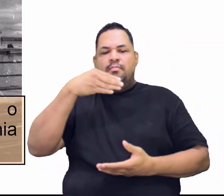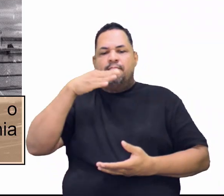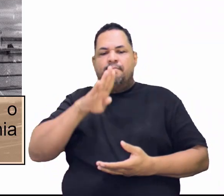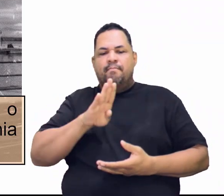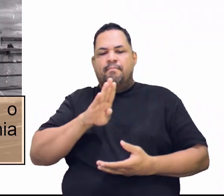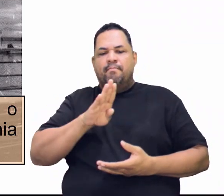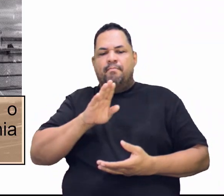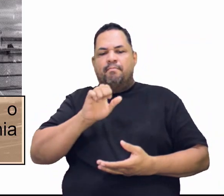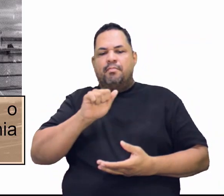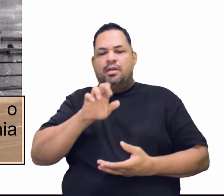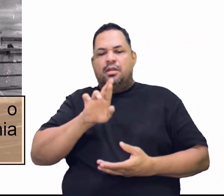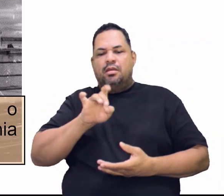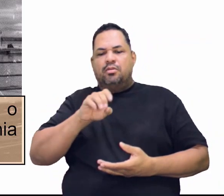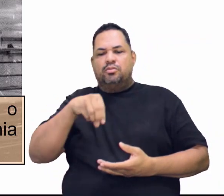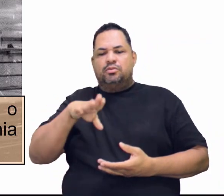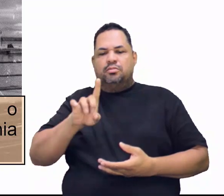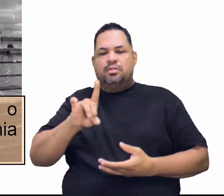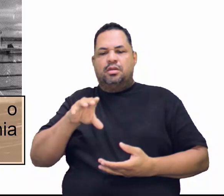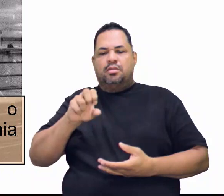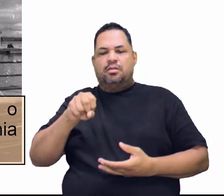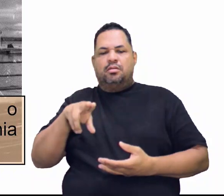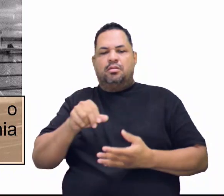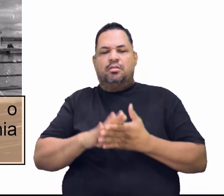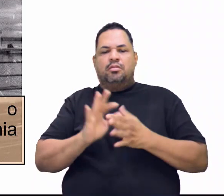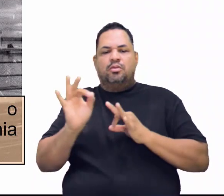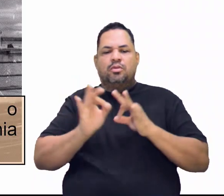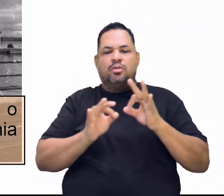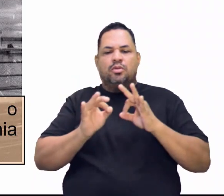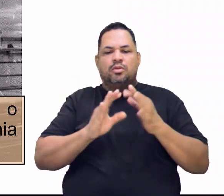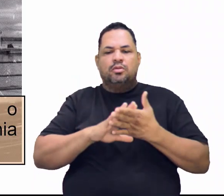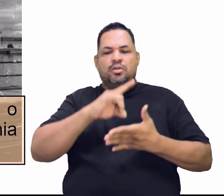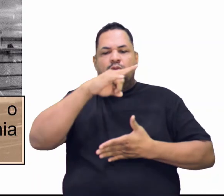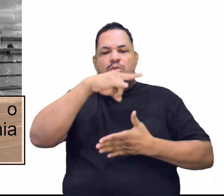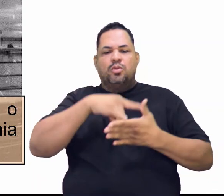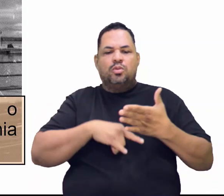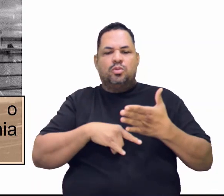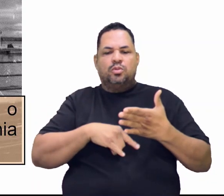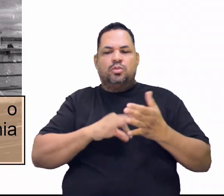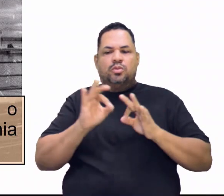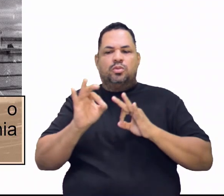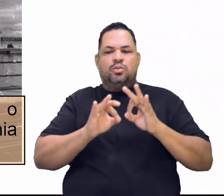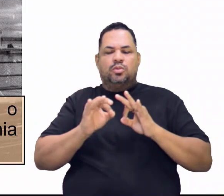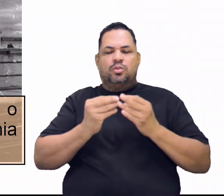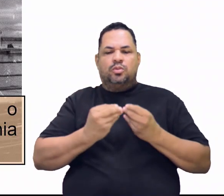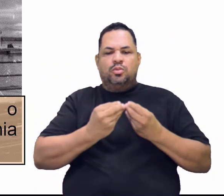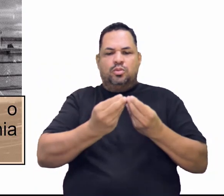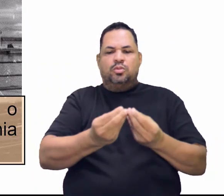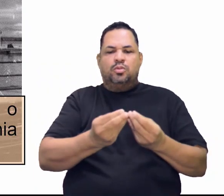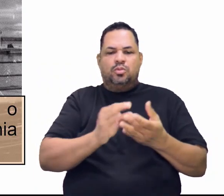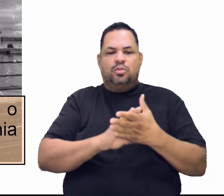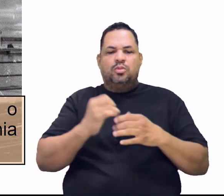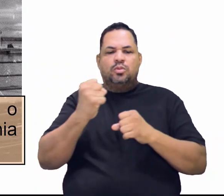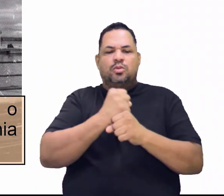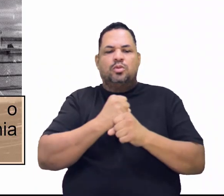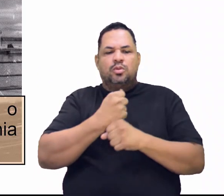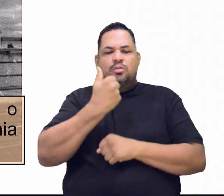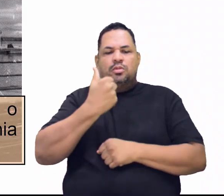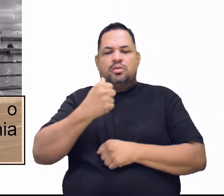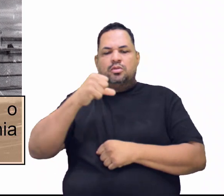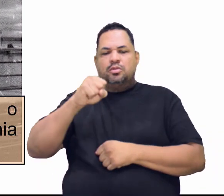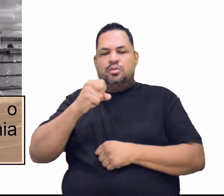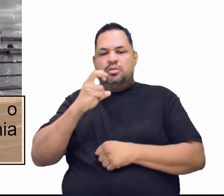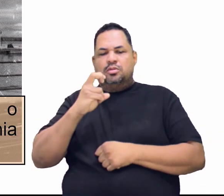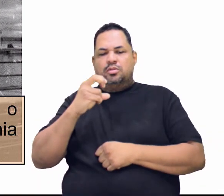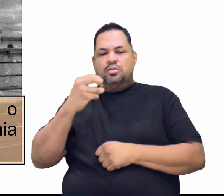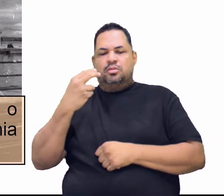Mauá, Irineu Evangelista. Foi criada uma concessão em